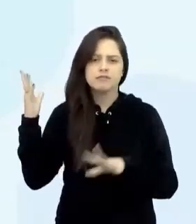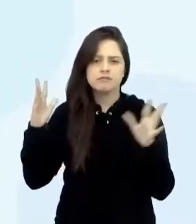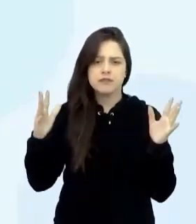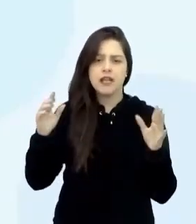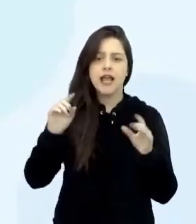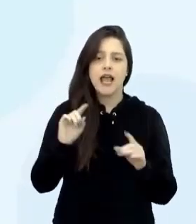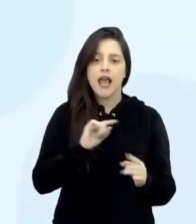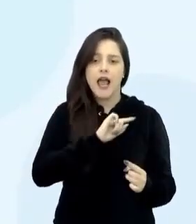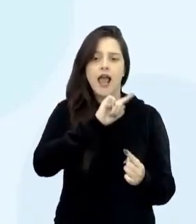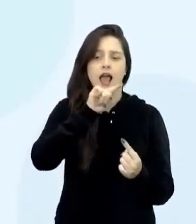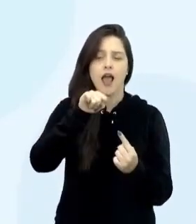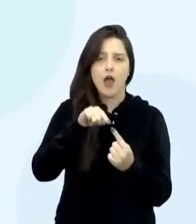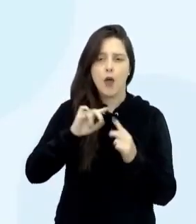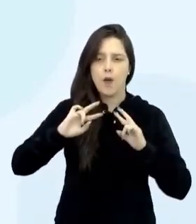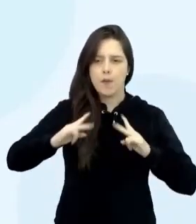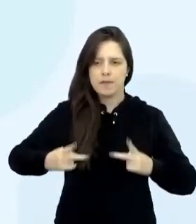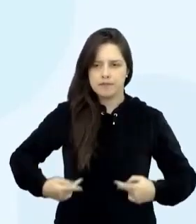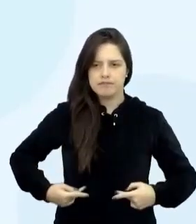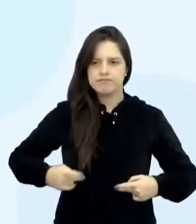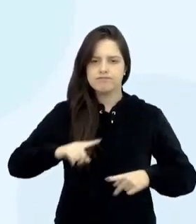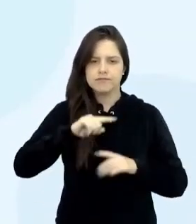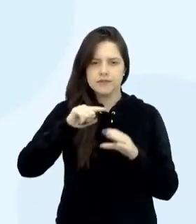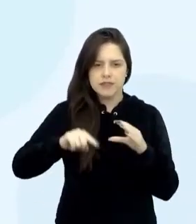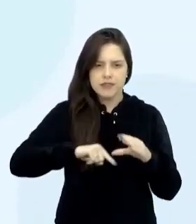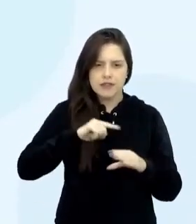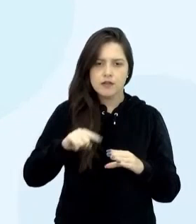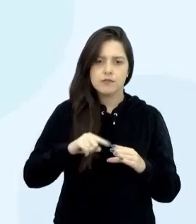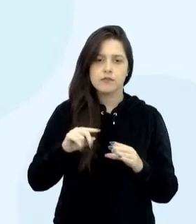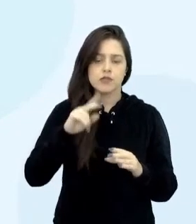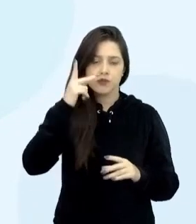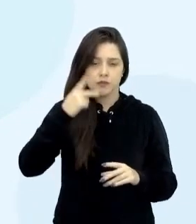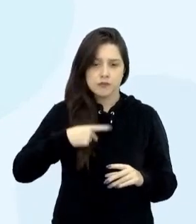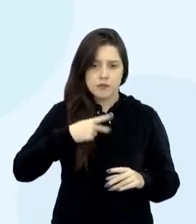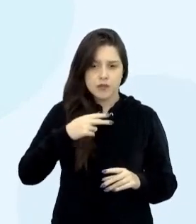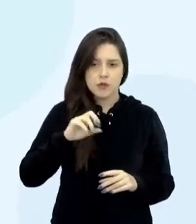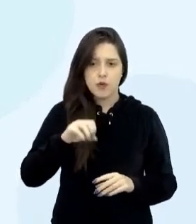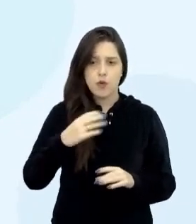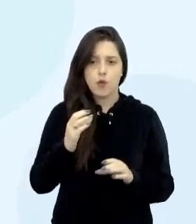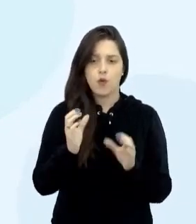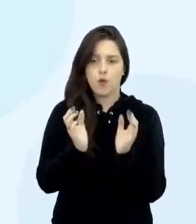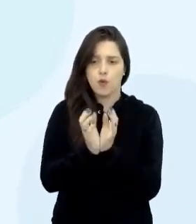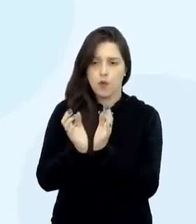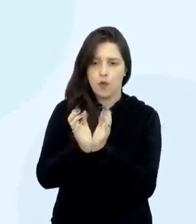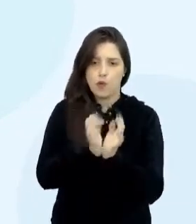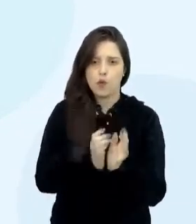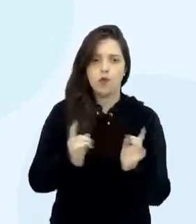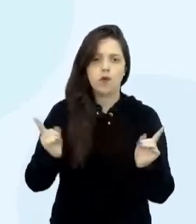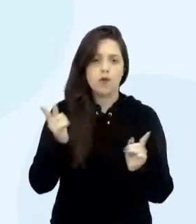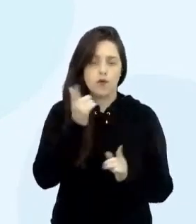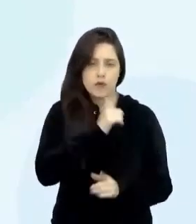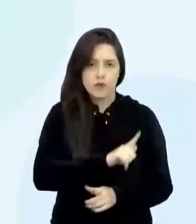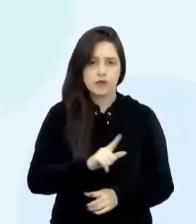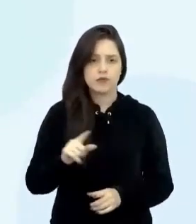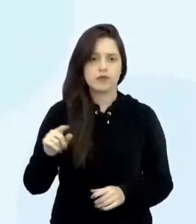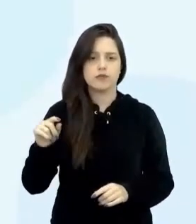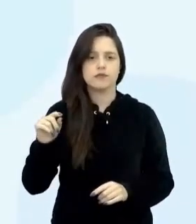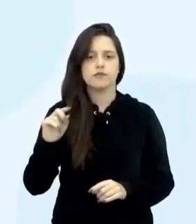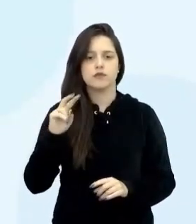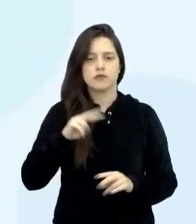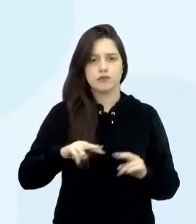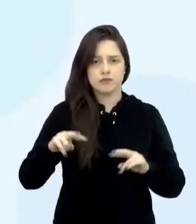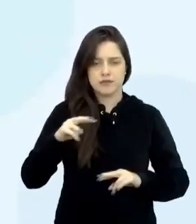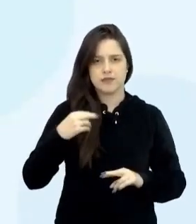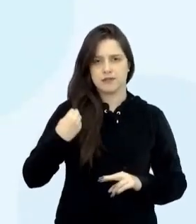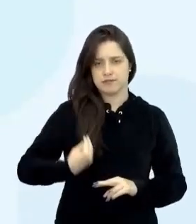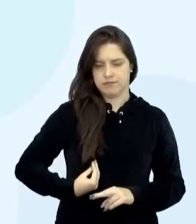interferência humana sobre esses ciclos, para promover ações individuais ou coletivas que minimizem as consequências nocivas à vida.